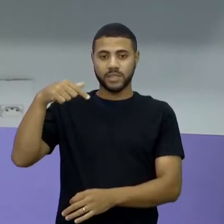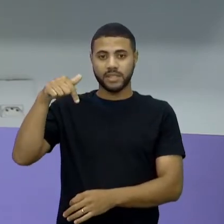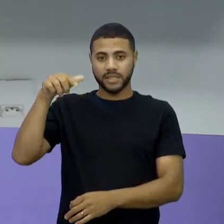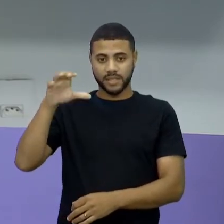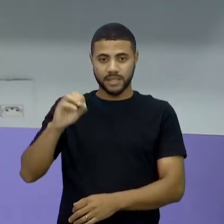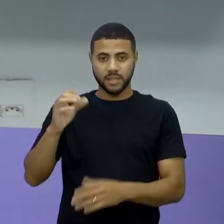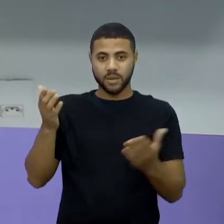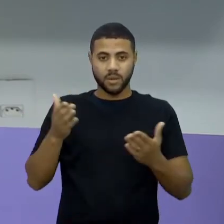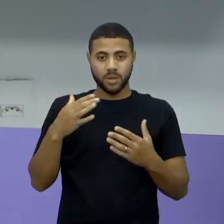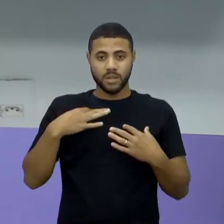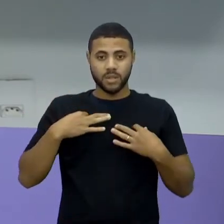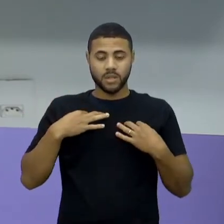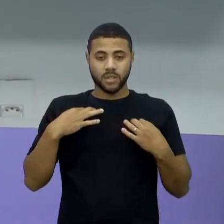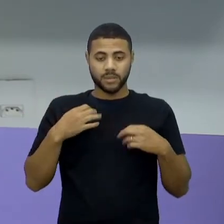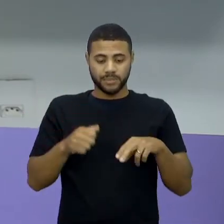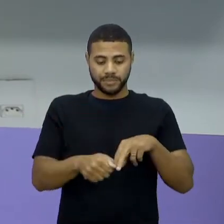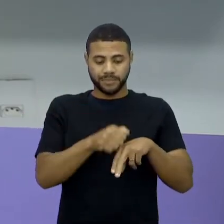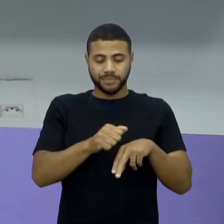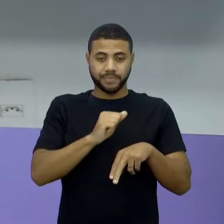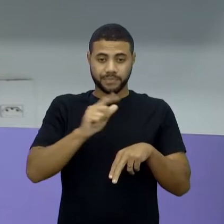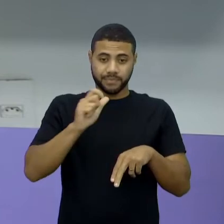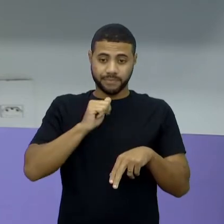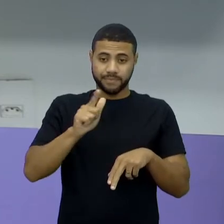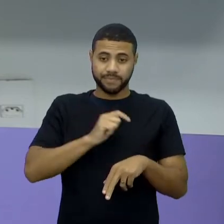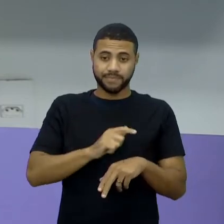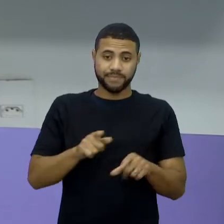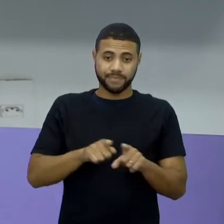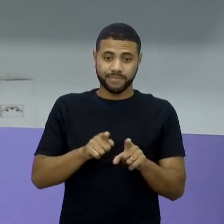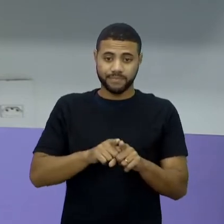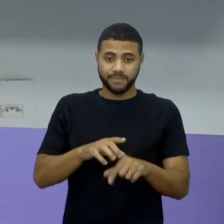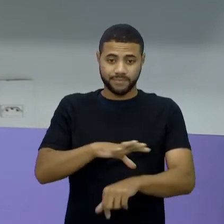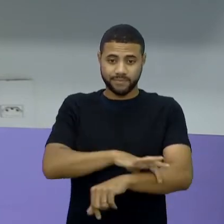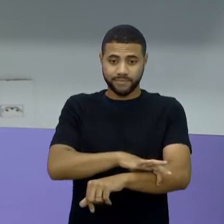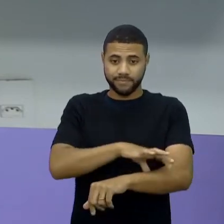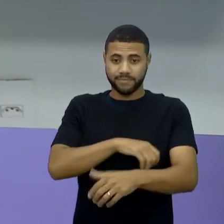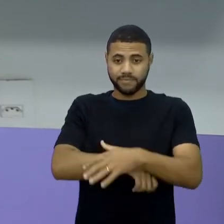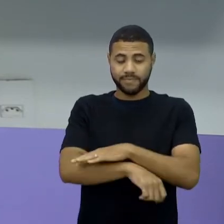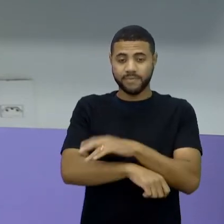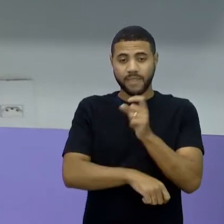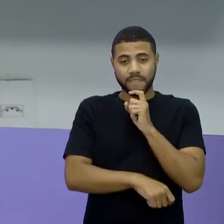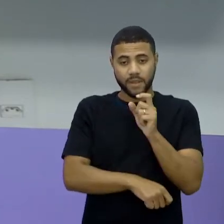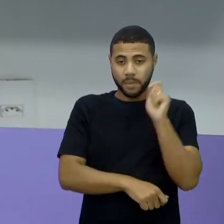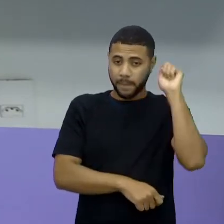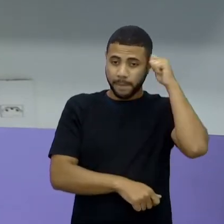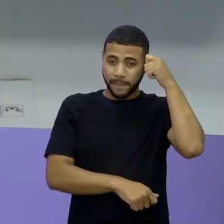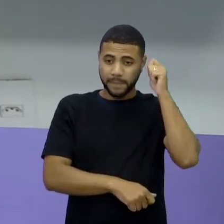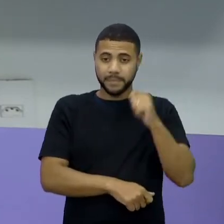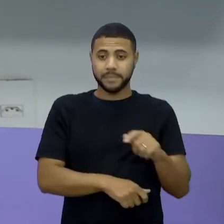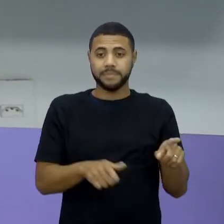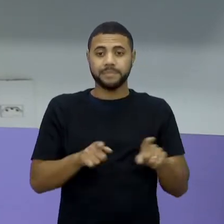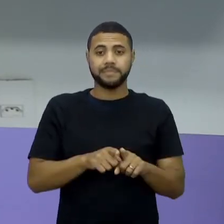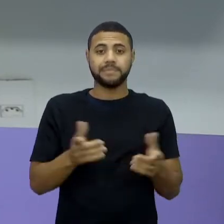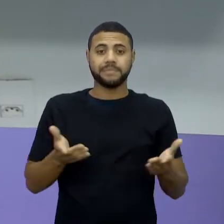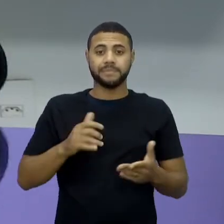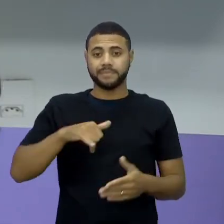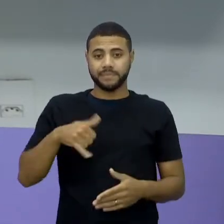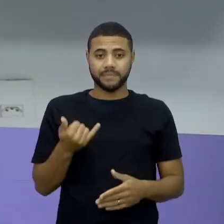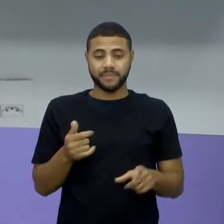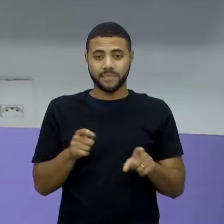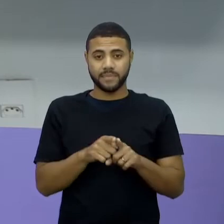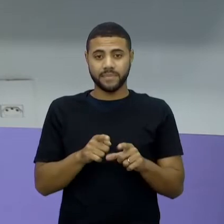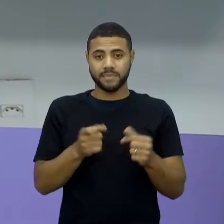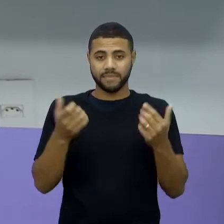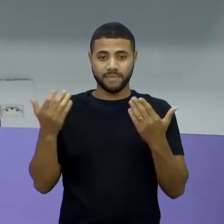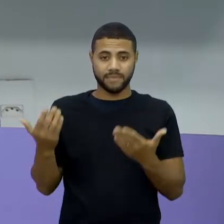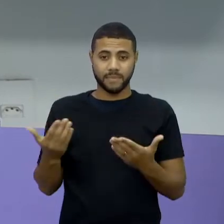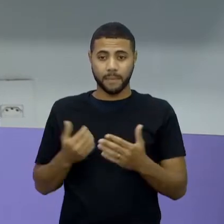hoje eu estou vestindo uma calça jeans azul e um agasalho preto. E aproveito esse momento também para